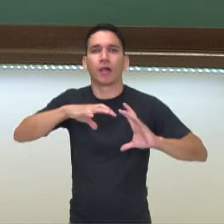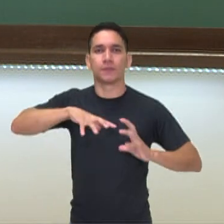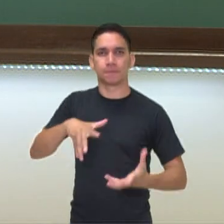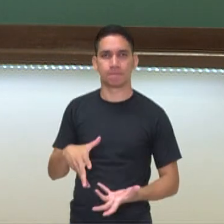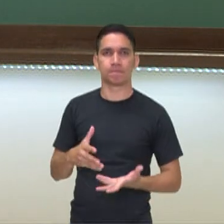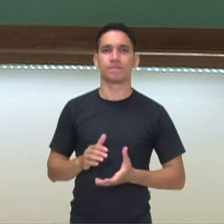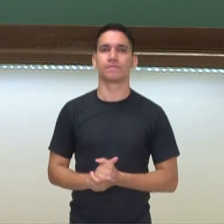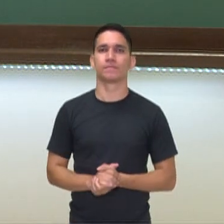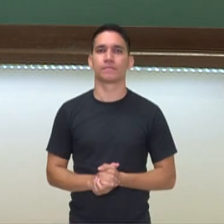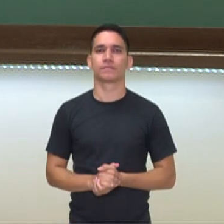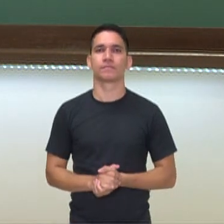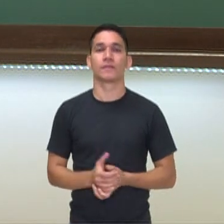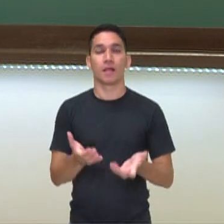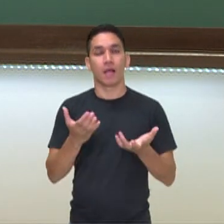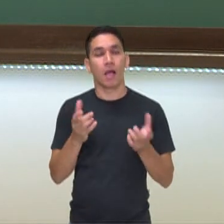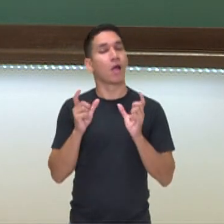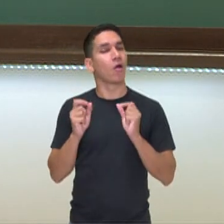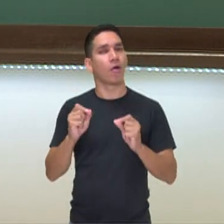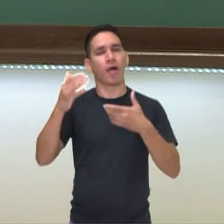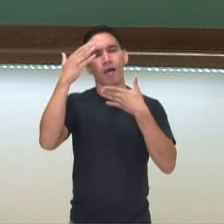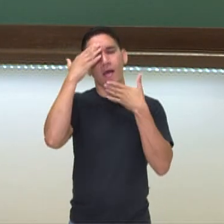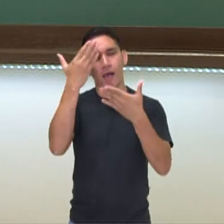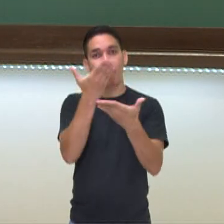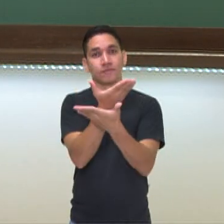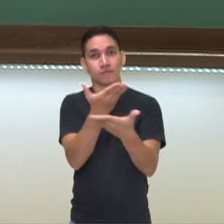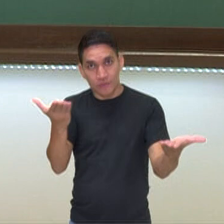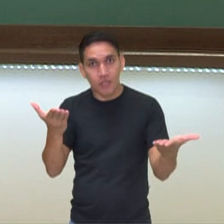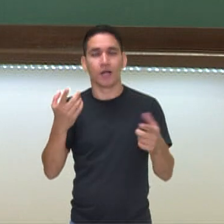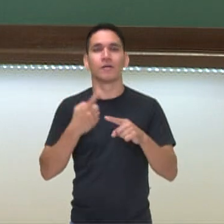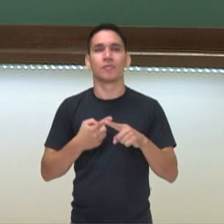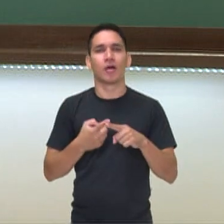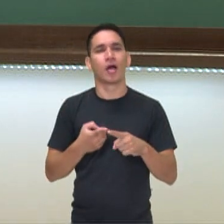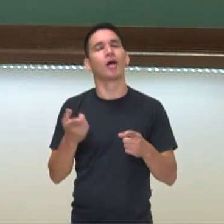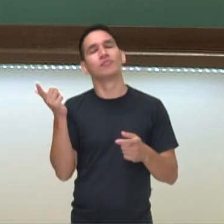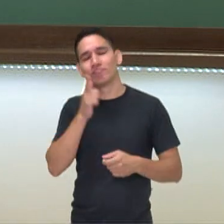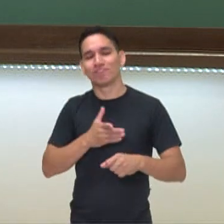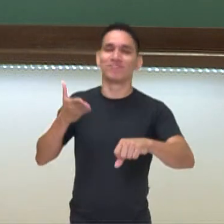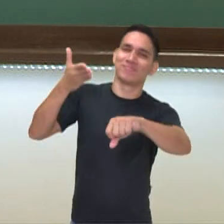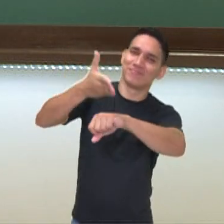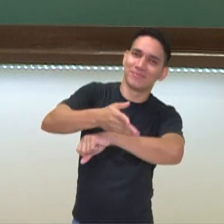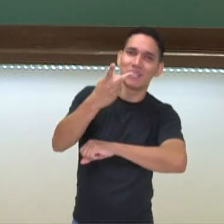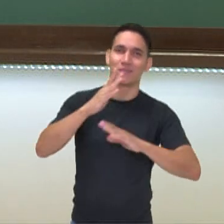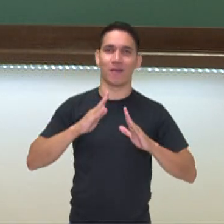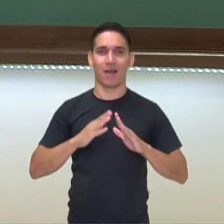mundo atual. Queremos muito agradecer a você por ter permitido a nossa entrada na